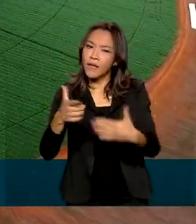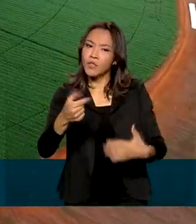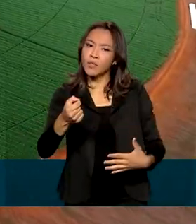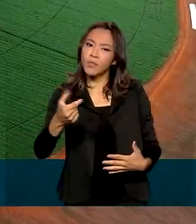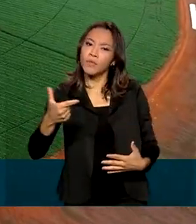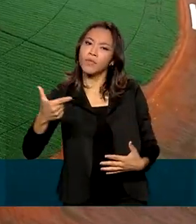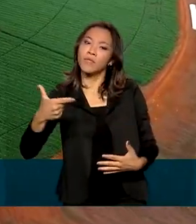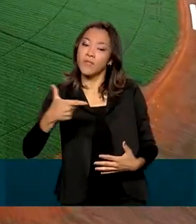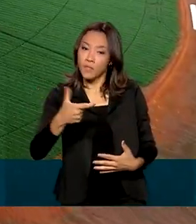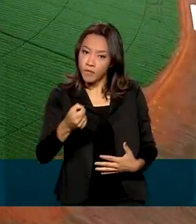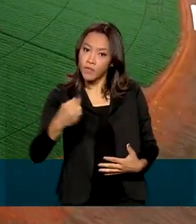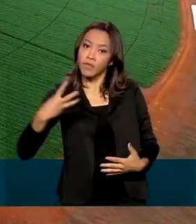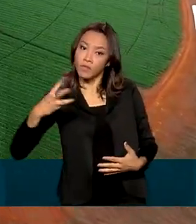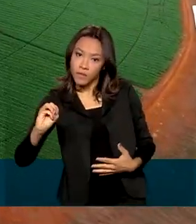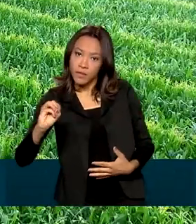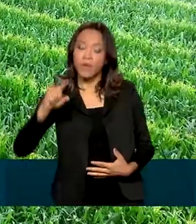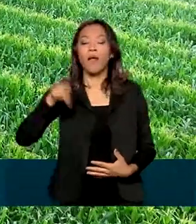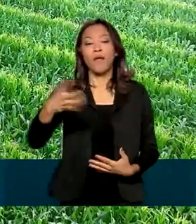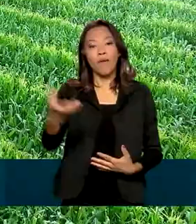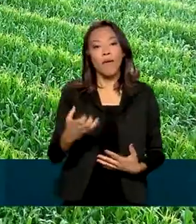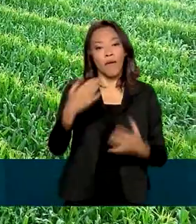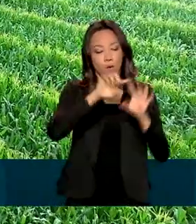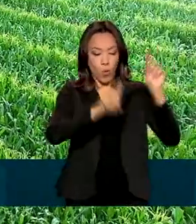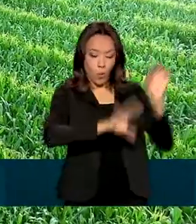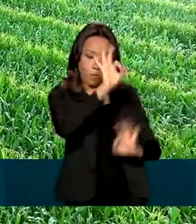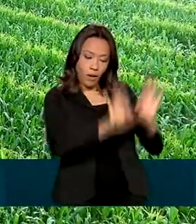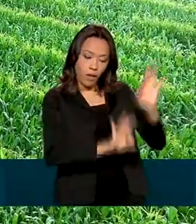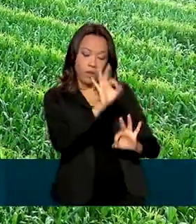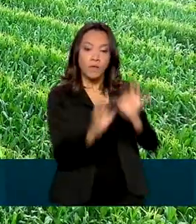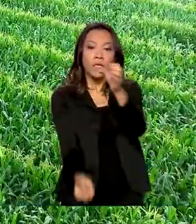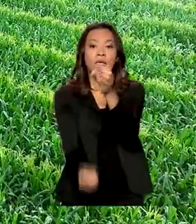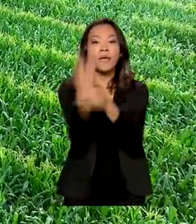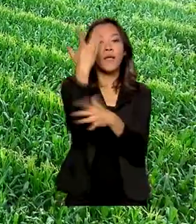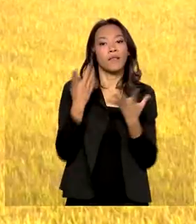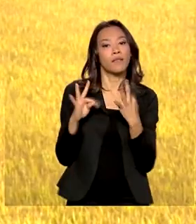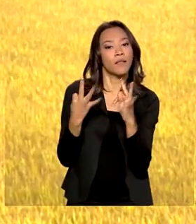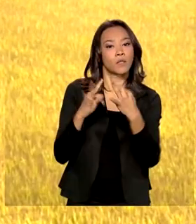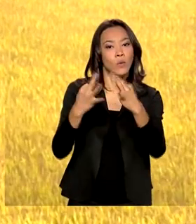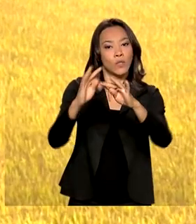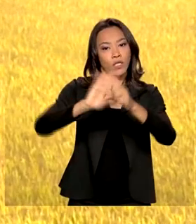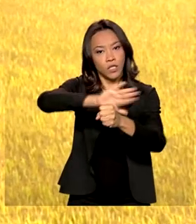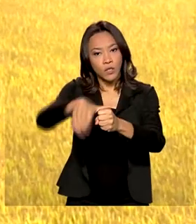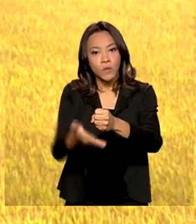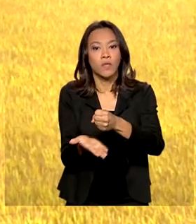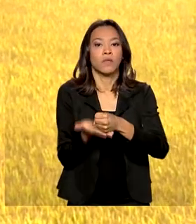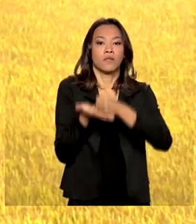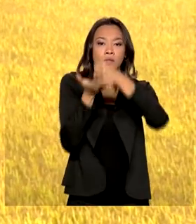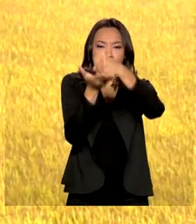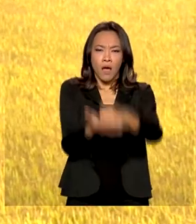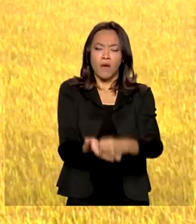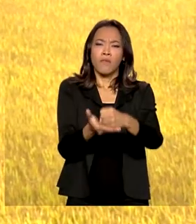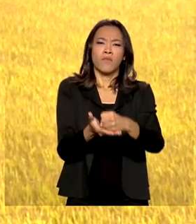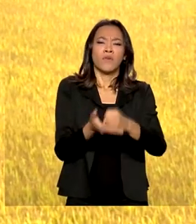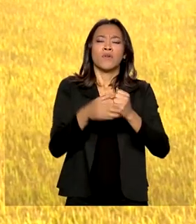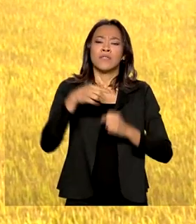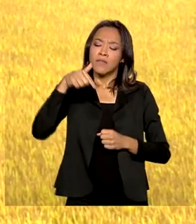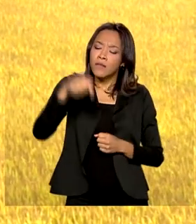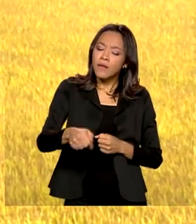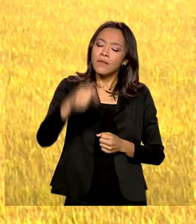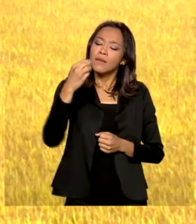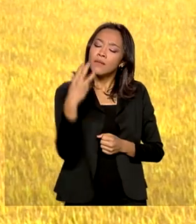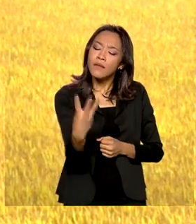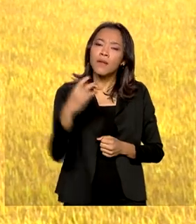ABC+, pretende implementar tecnologias de produção sustentável em cerca de 73 milhões de